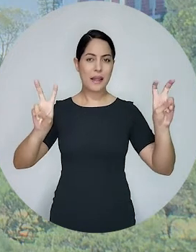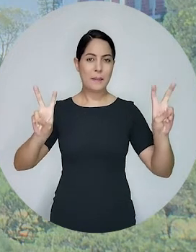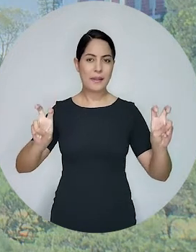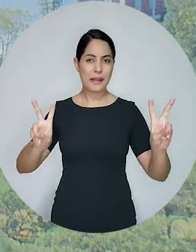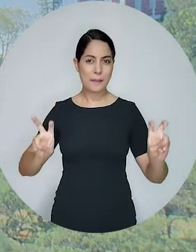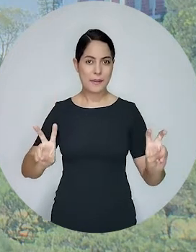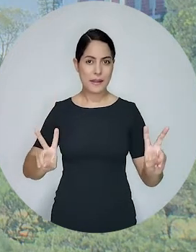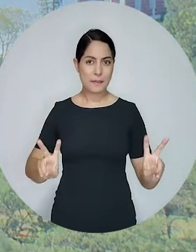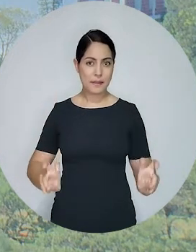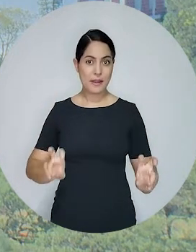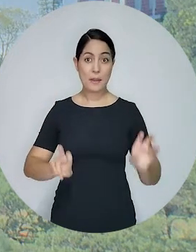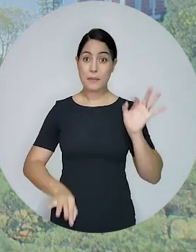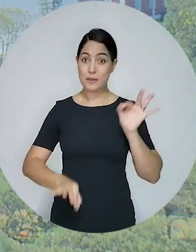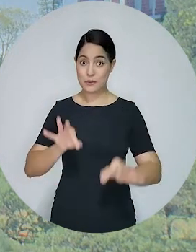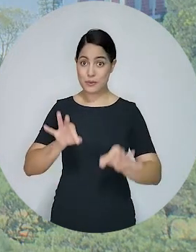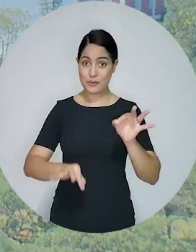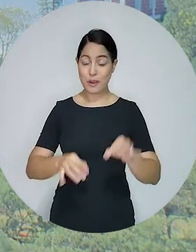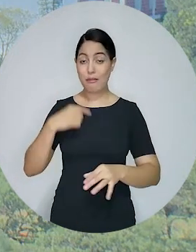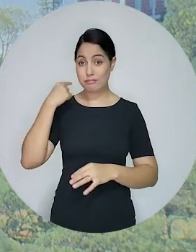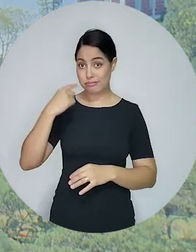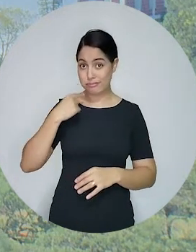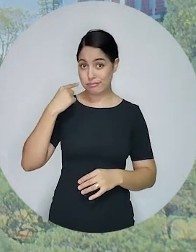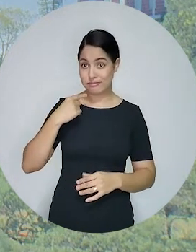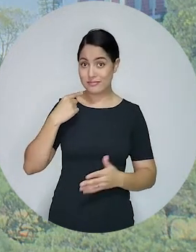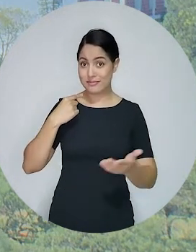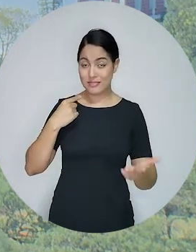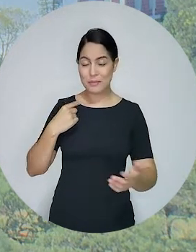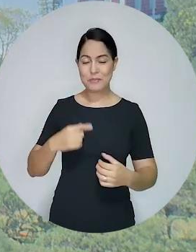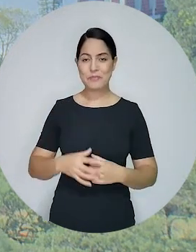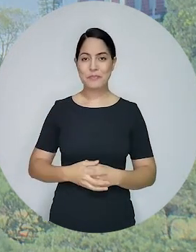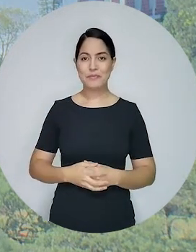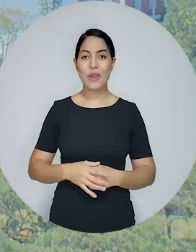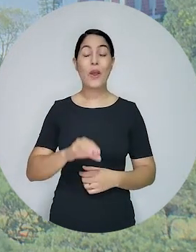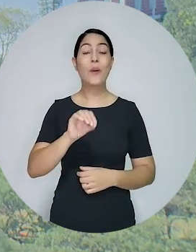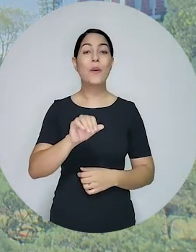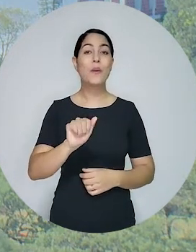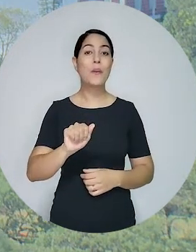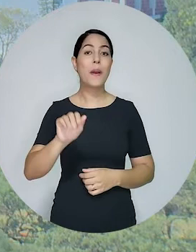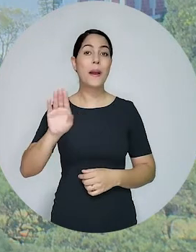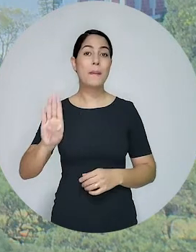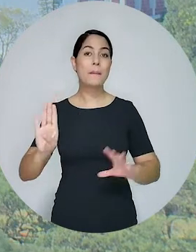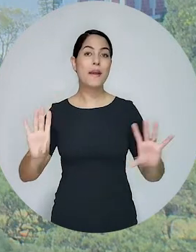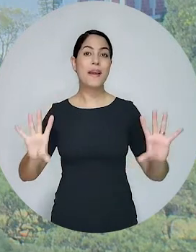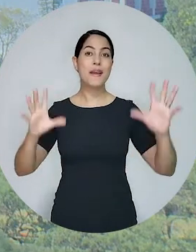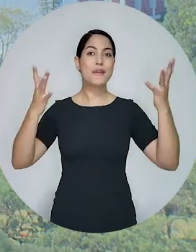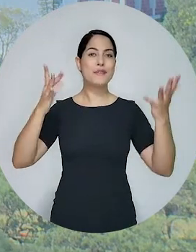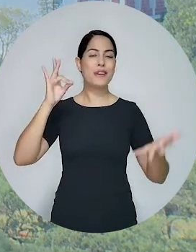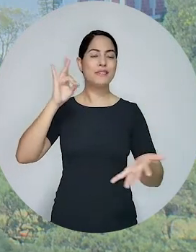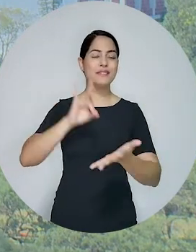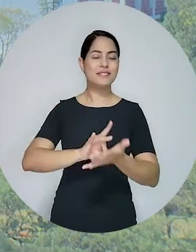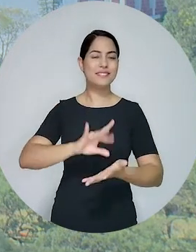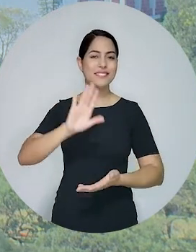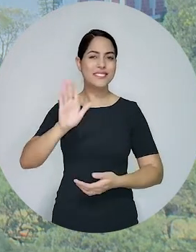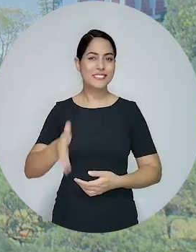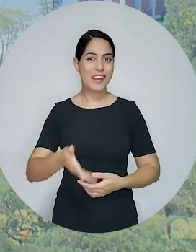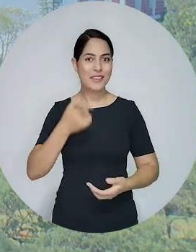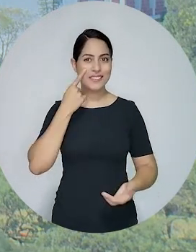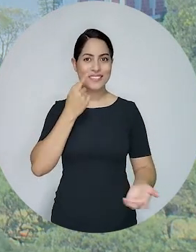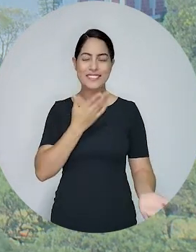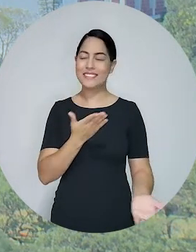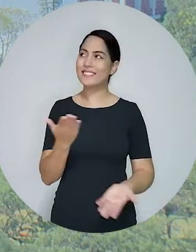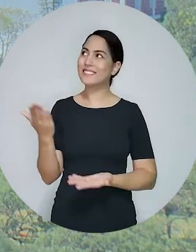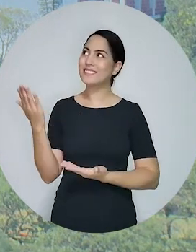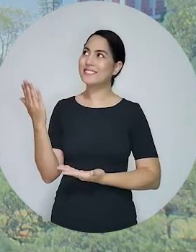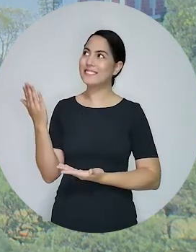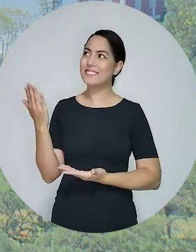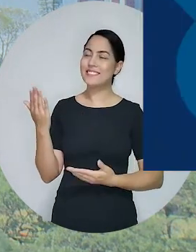ainda mais cada assunto tratado na advocacia ou no judiciário? No quadro OAB Eventos, isso já é uma